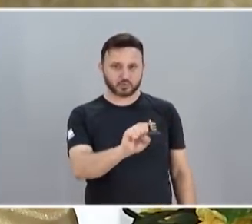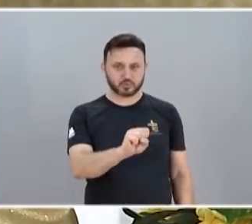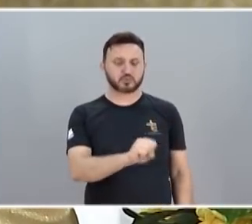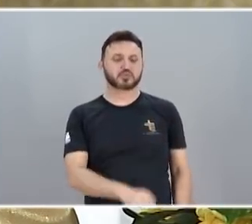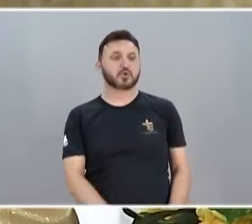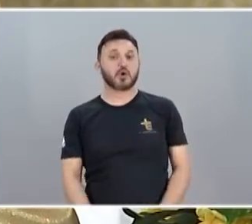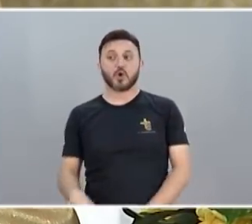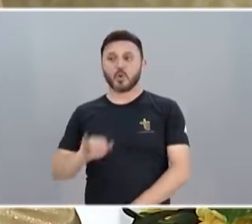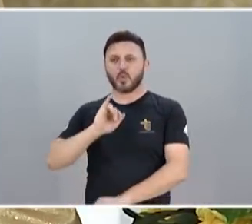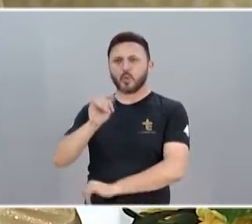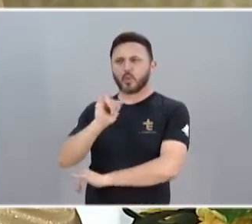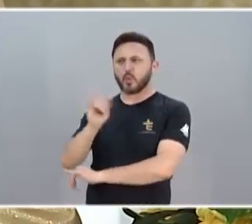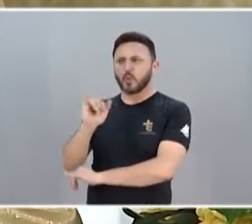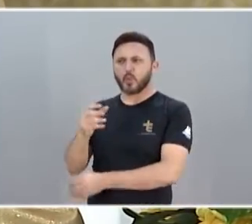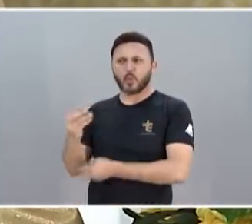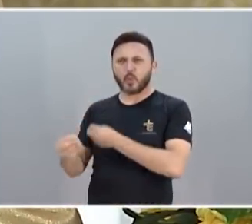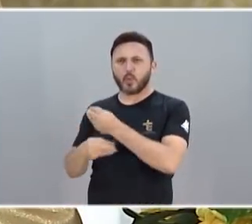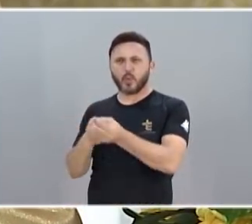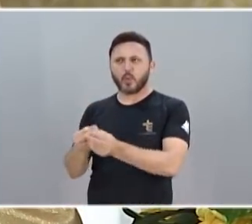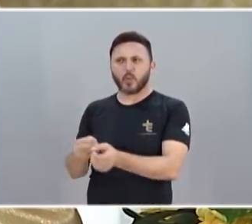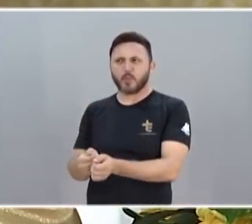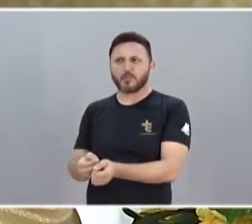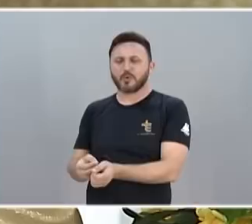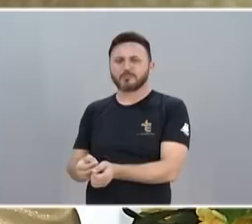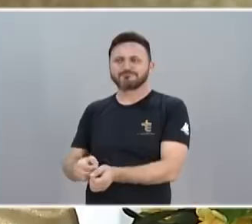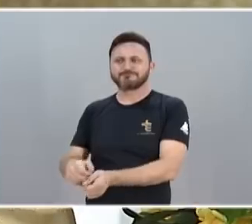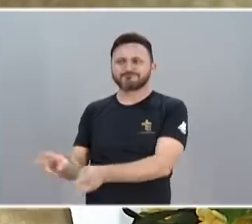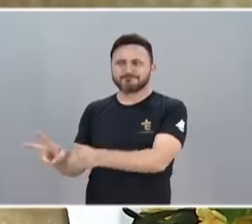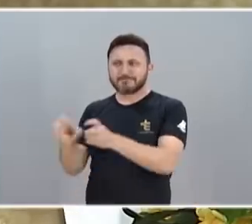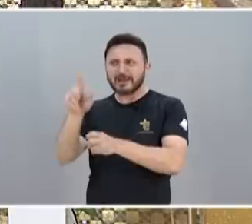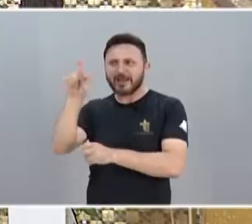reconhecido Jesus ao partir o pão.